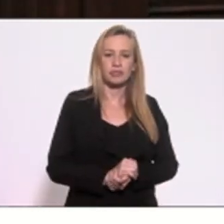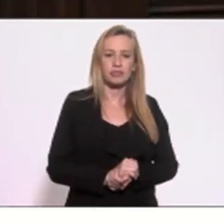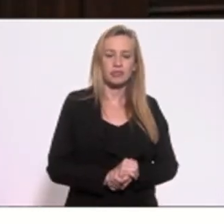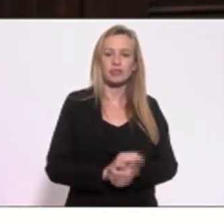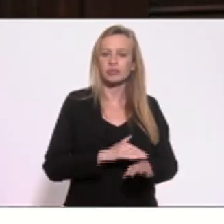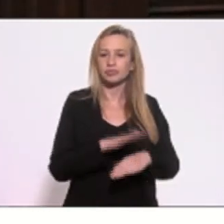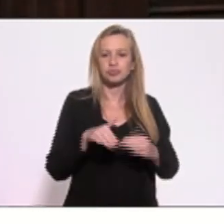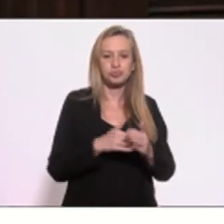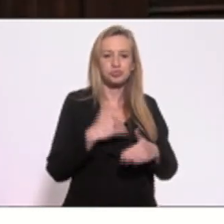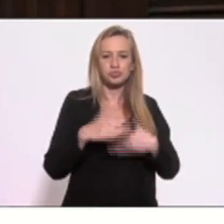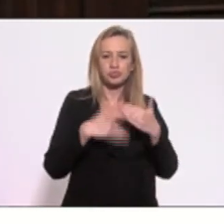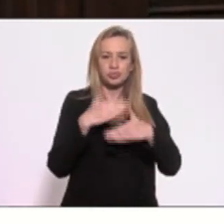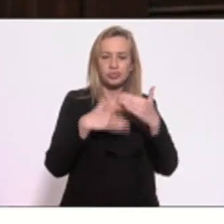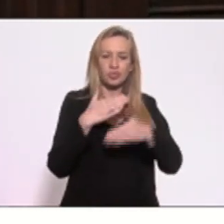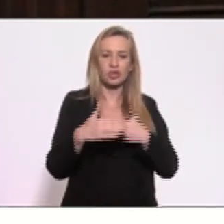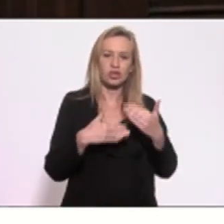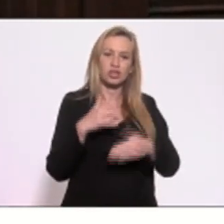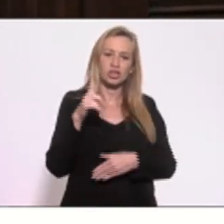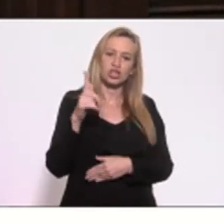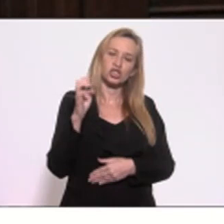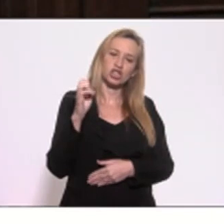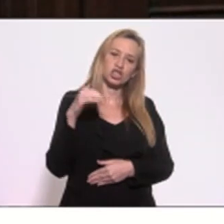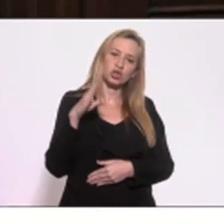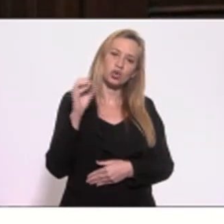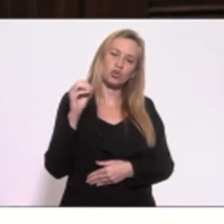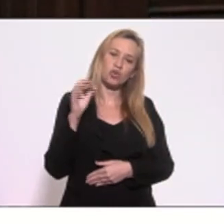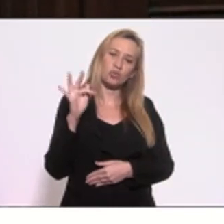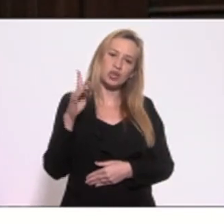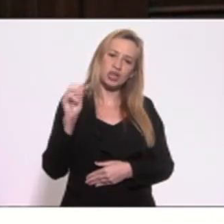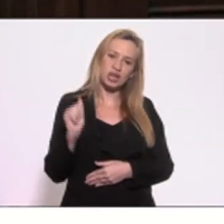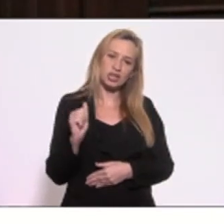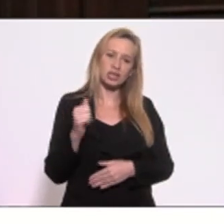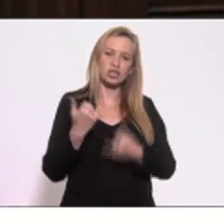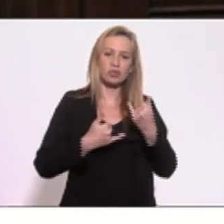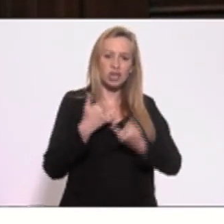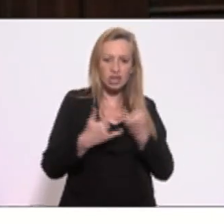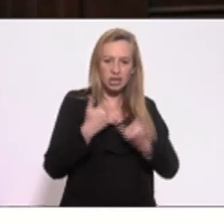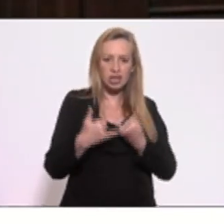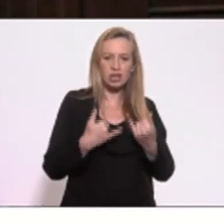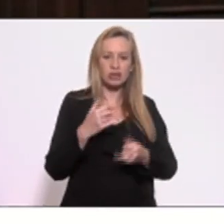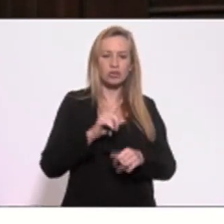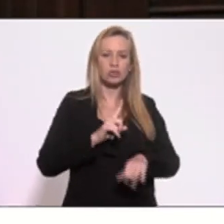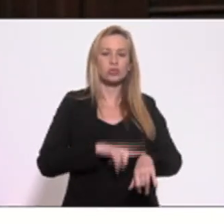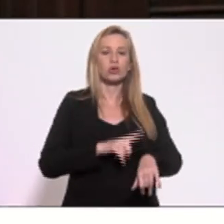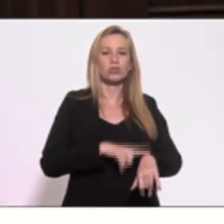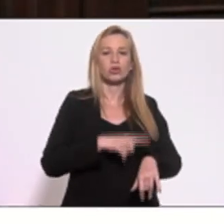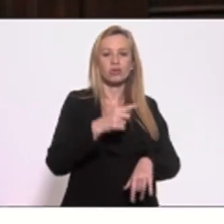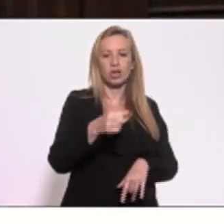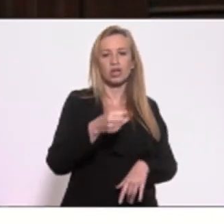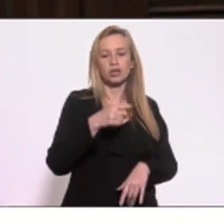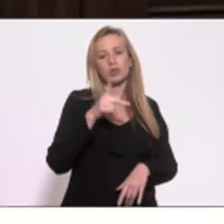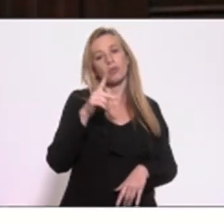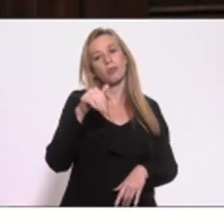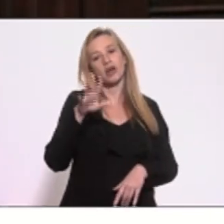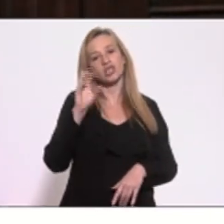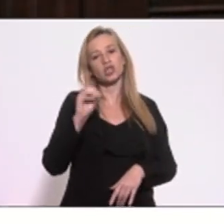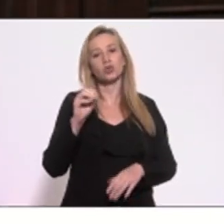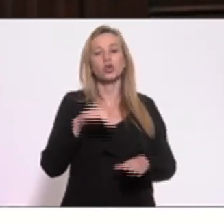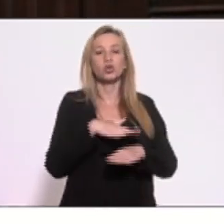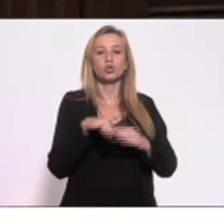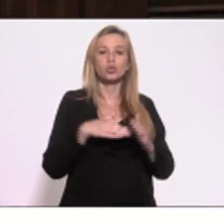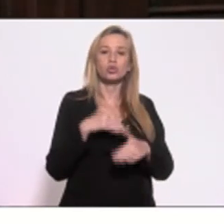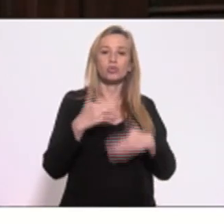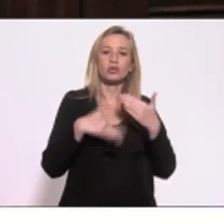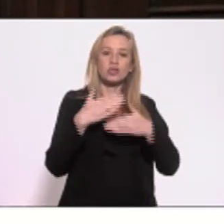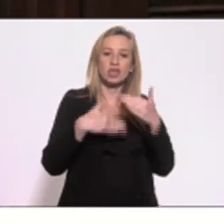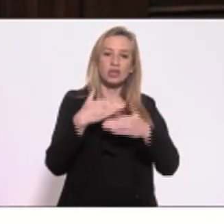todo o processo de xenofobia, inclusive nas brincadeiras ali durante o programa do Pânico, todo o processo